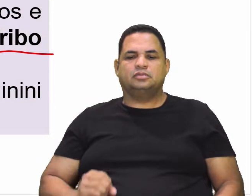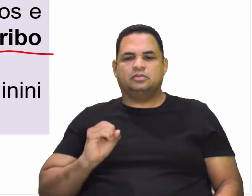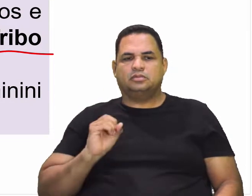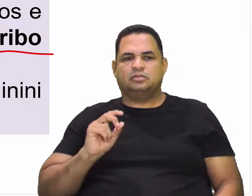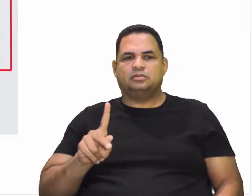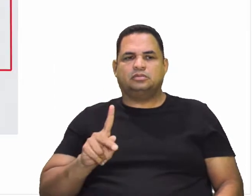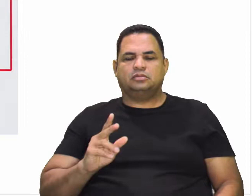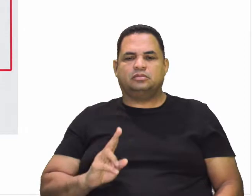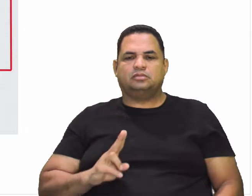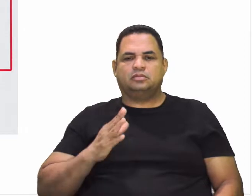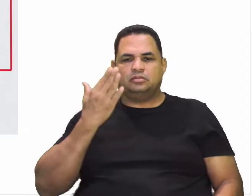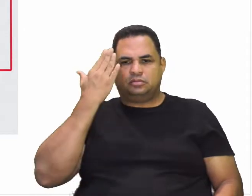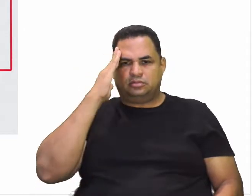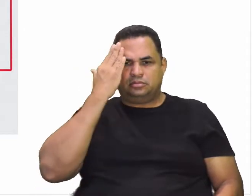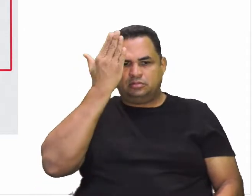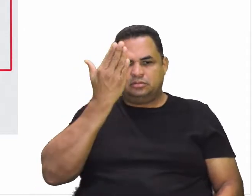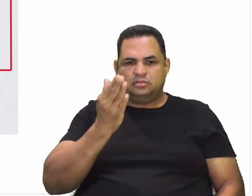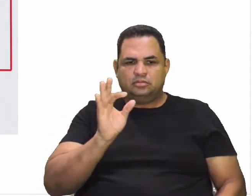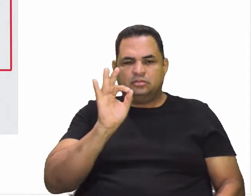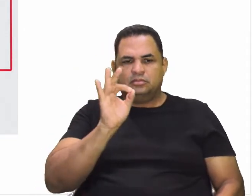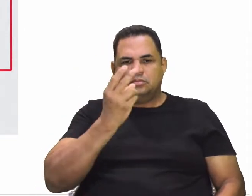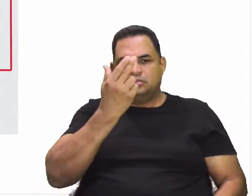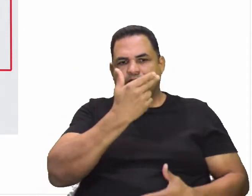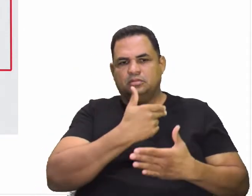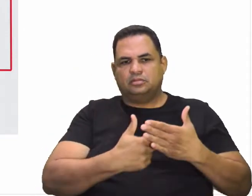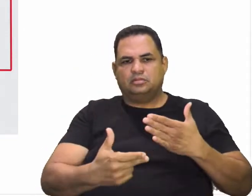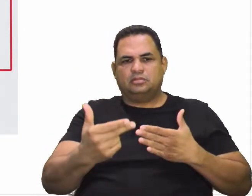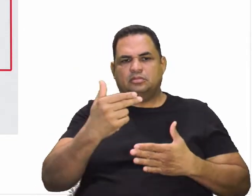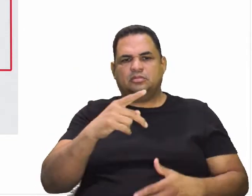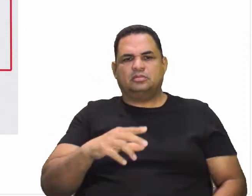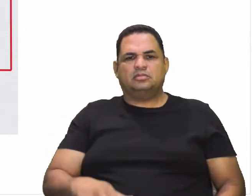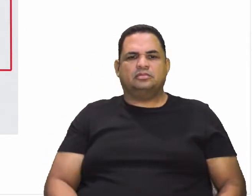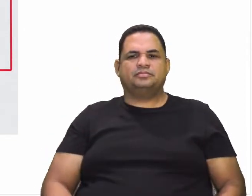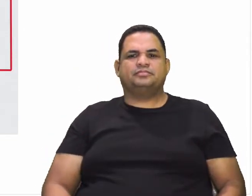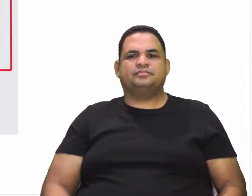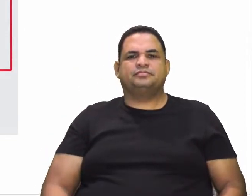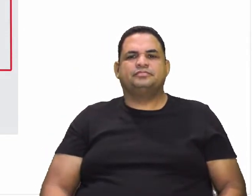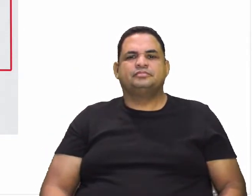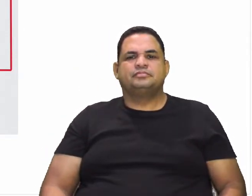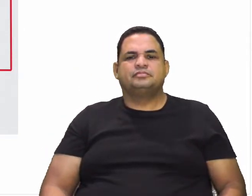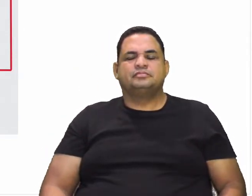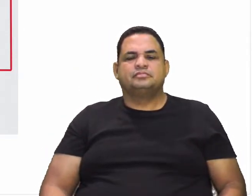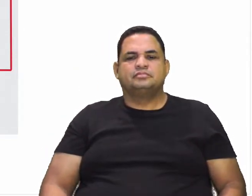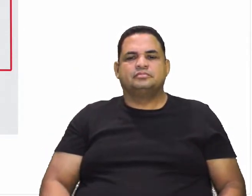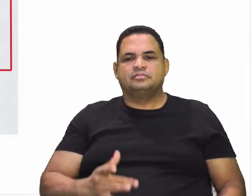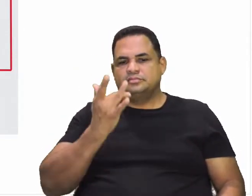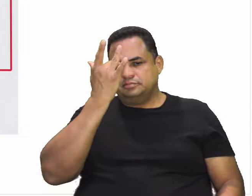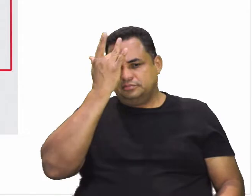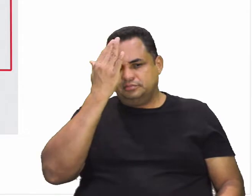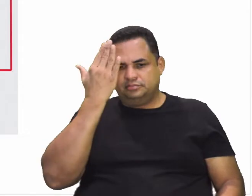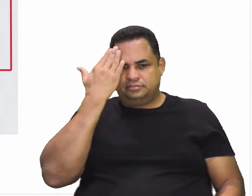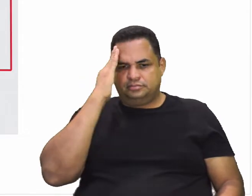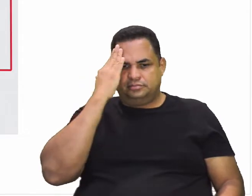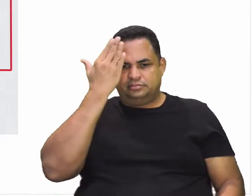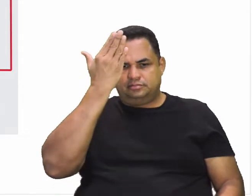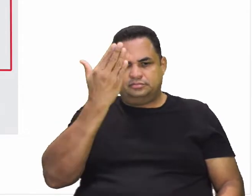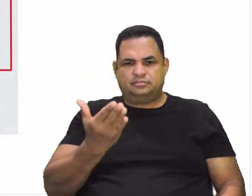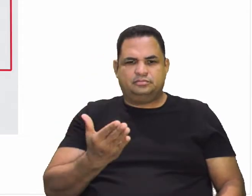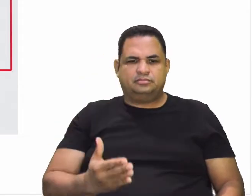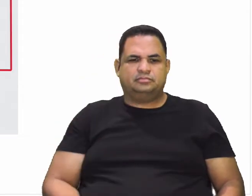Ok? Vamos entender, olha aqui esse esquemazinho aqui, ó. Aqui fica mais fácil nós compreendermos.